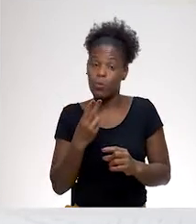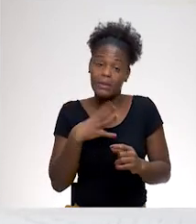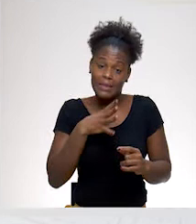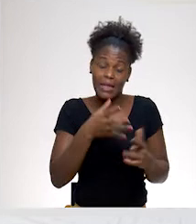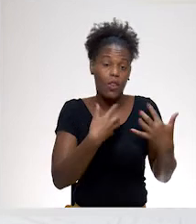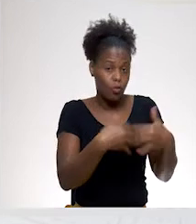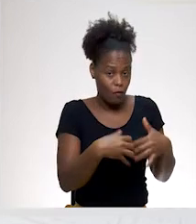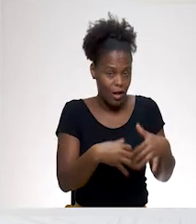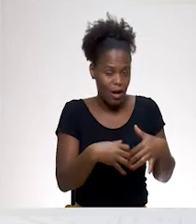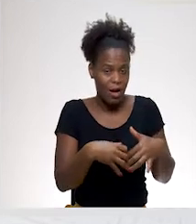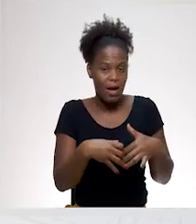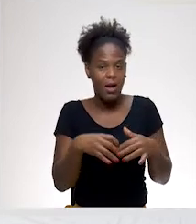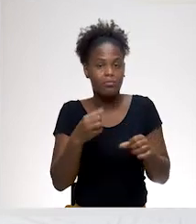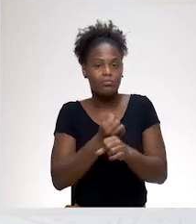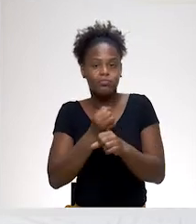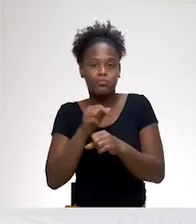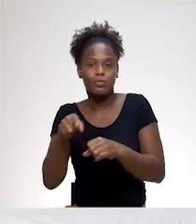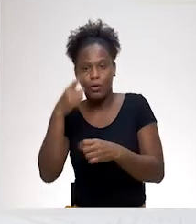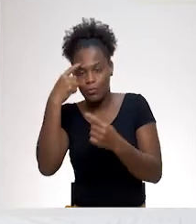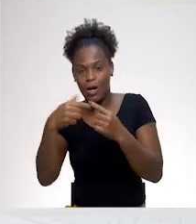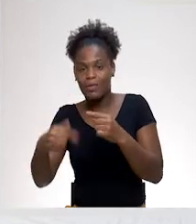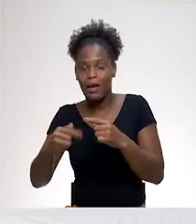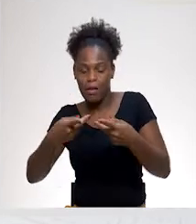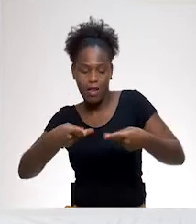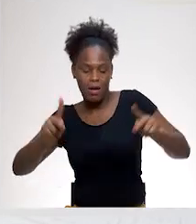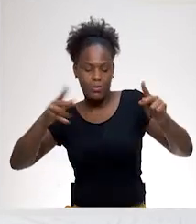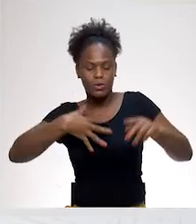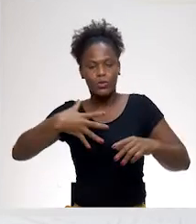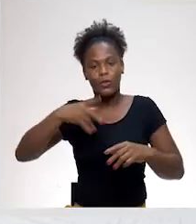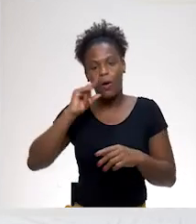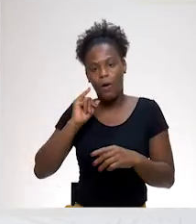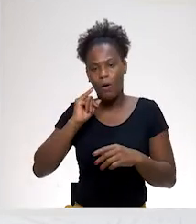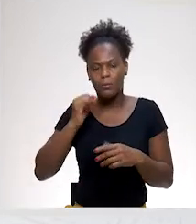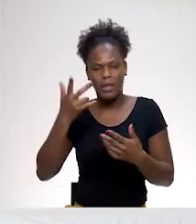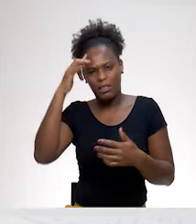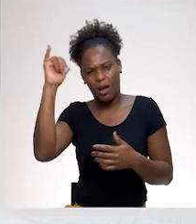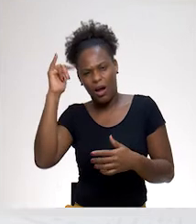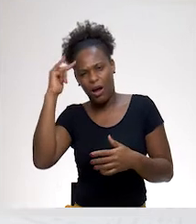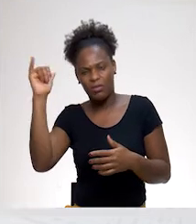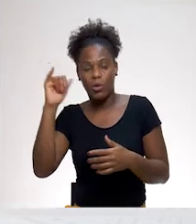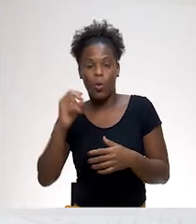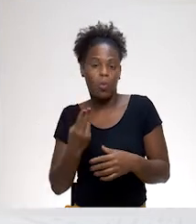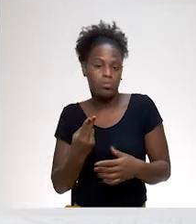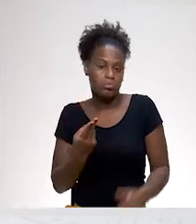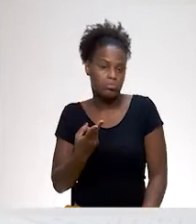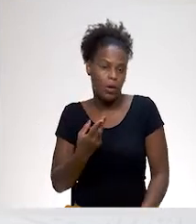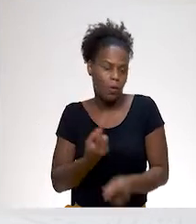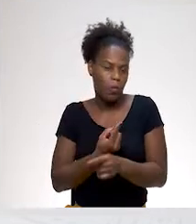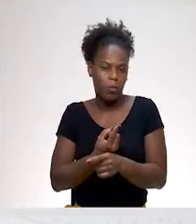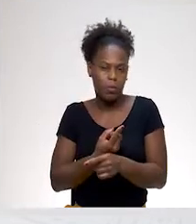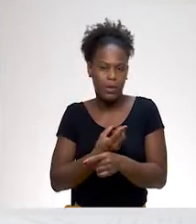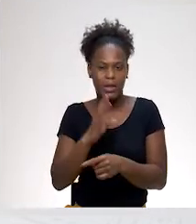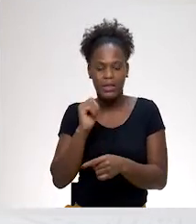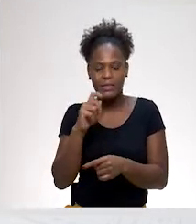ou seja, a dúvida, tem como função libertar o espírito humano dos preconceitos, do senso comum